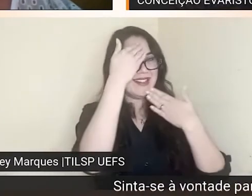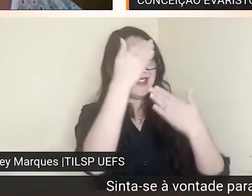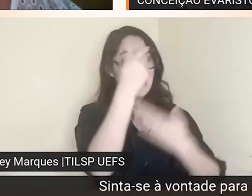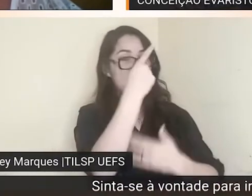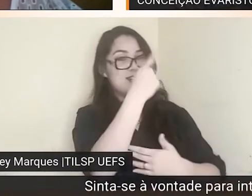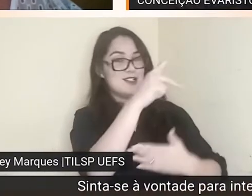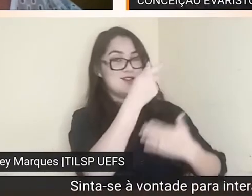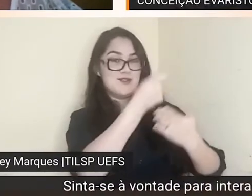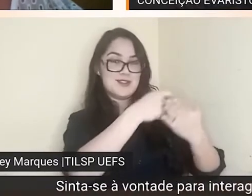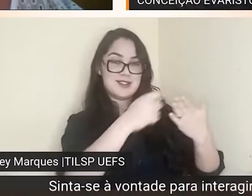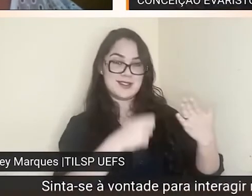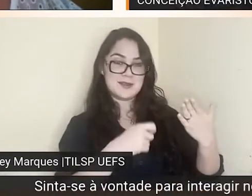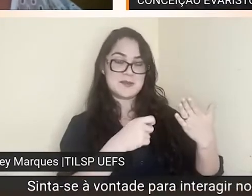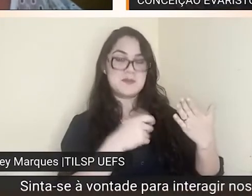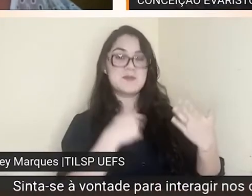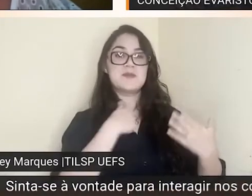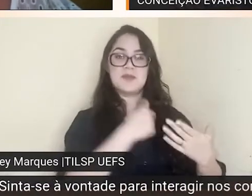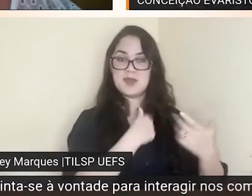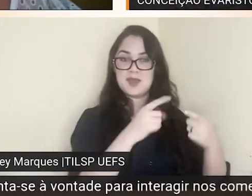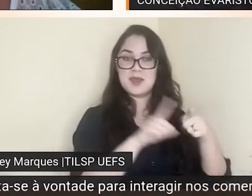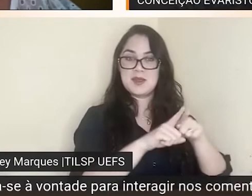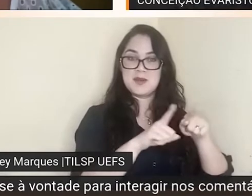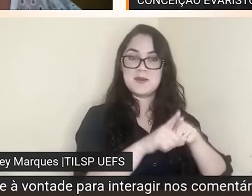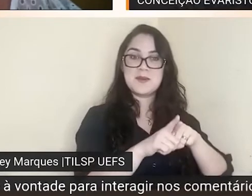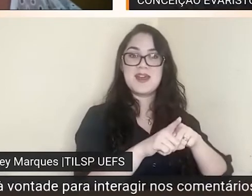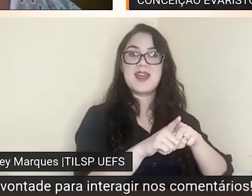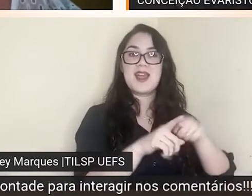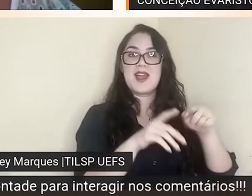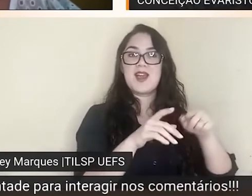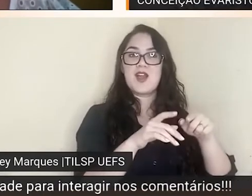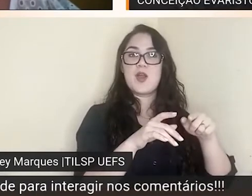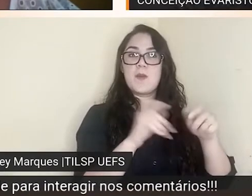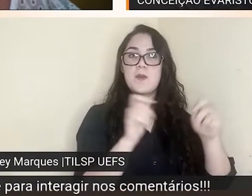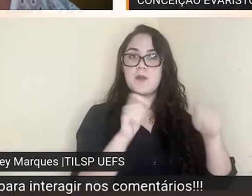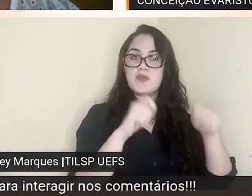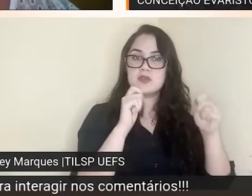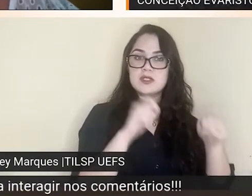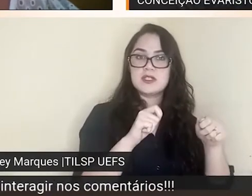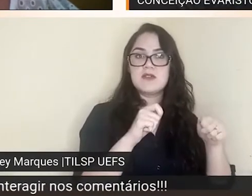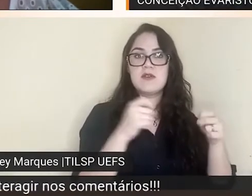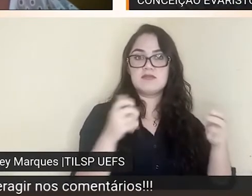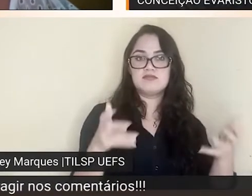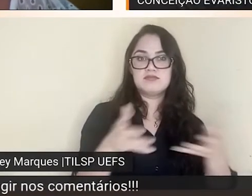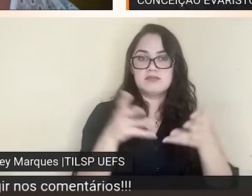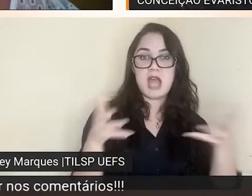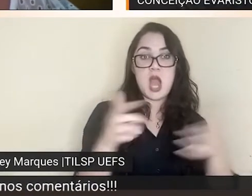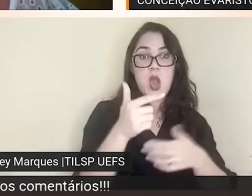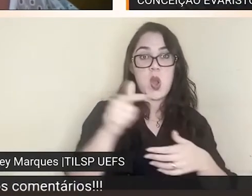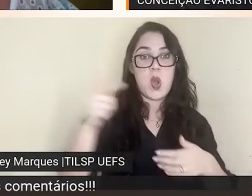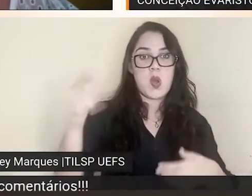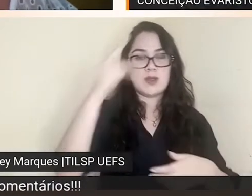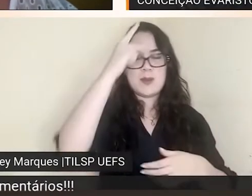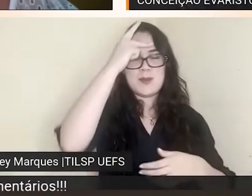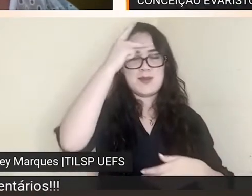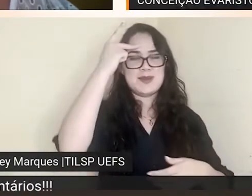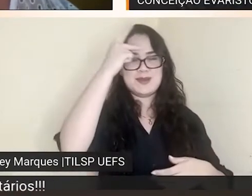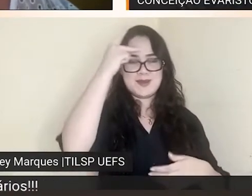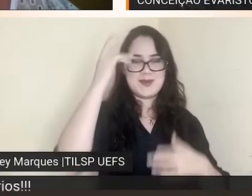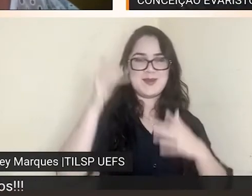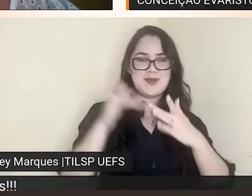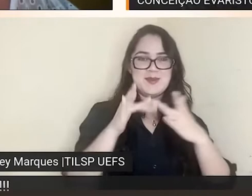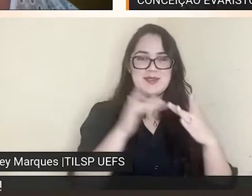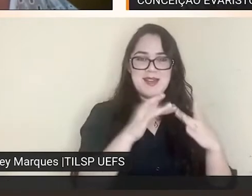gente tem feito também esse movimento de fazer chegar a outras pessoas, que é importante, né? Que a literatura de